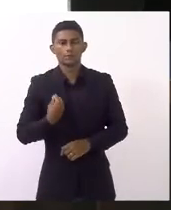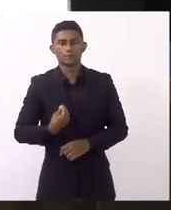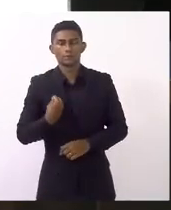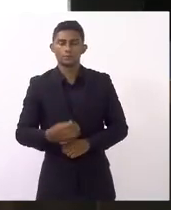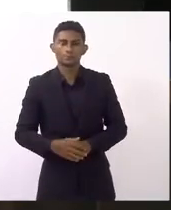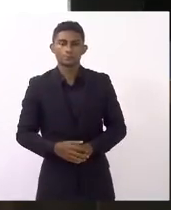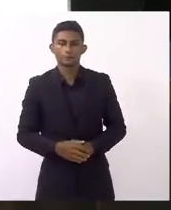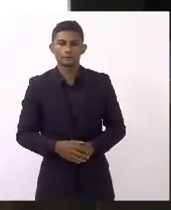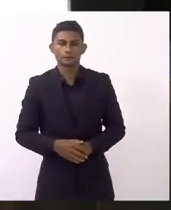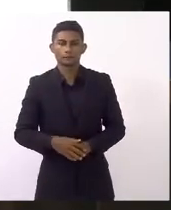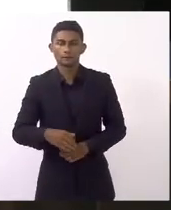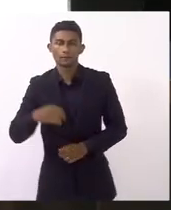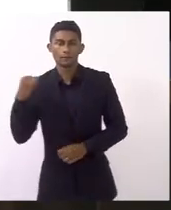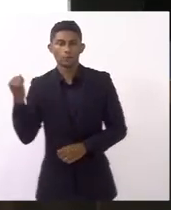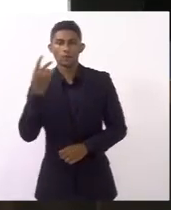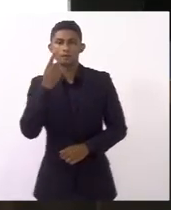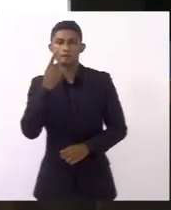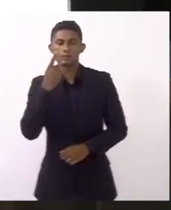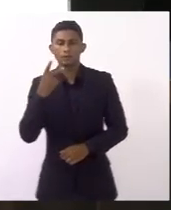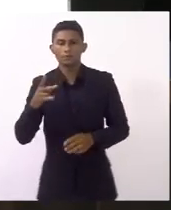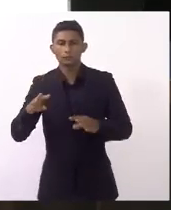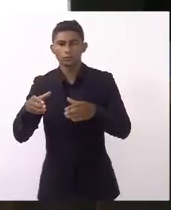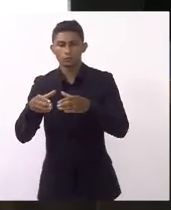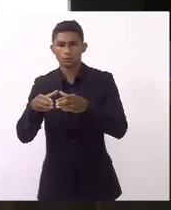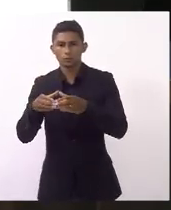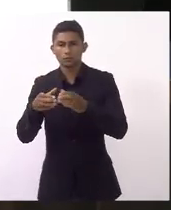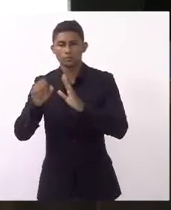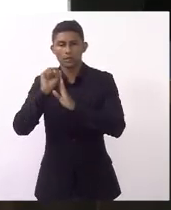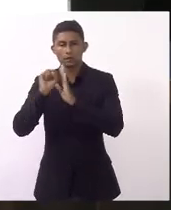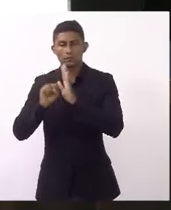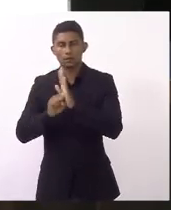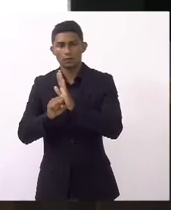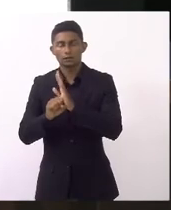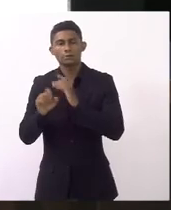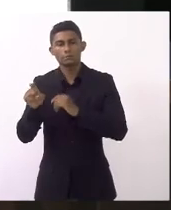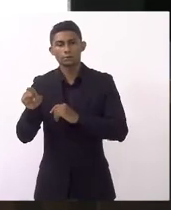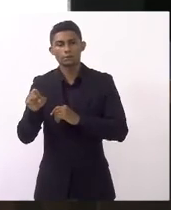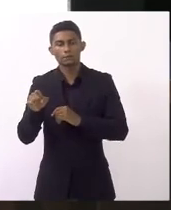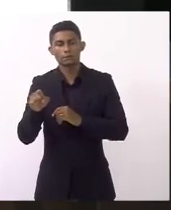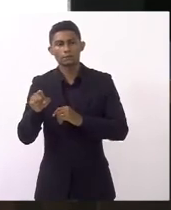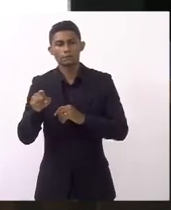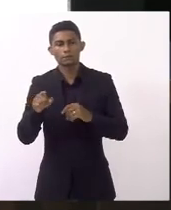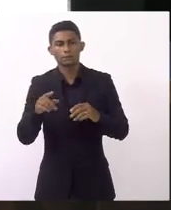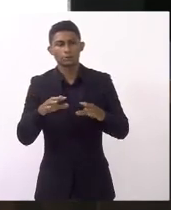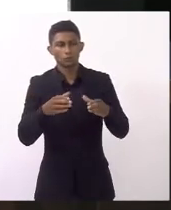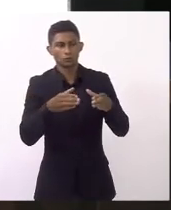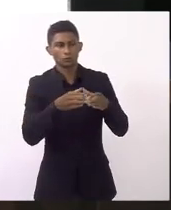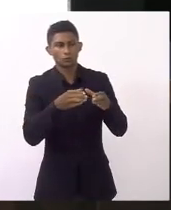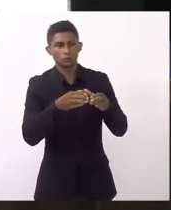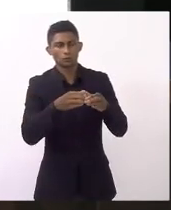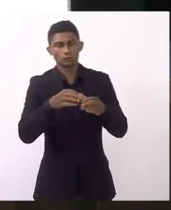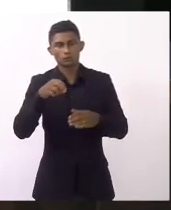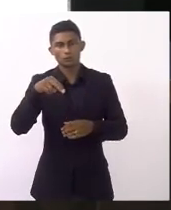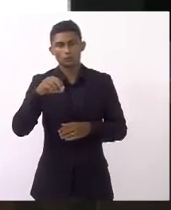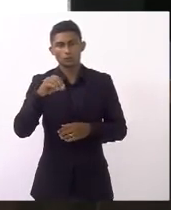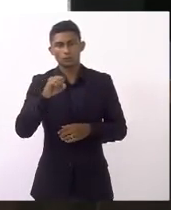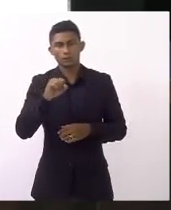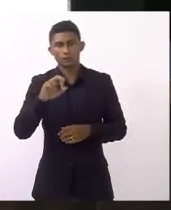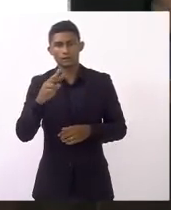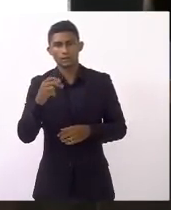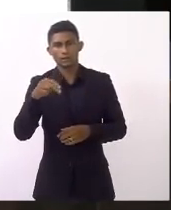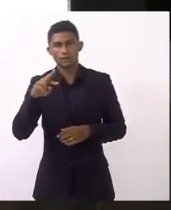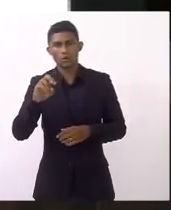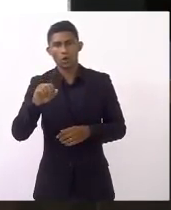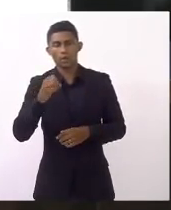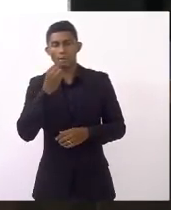importante dizer que a Confraria secular conhecida como Irmandade de Nossa Senhora da Boa Morte